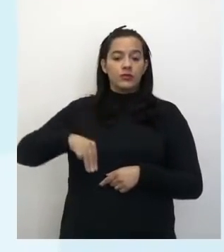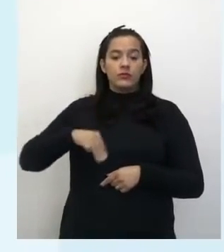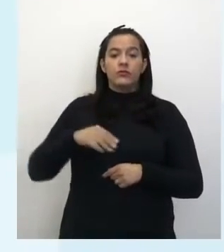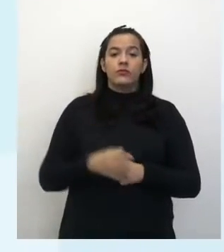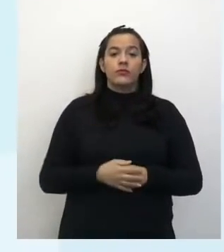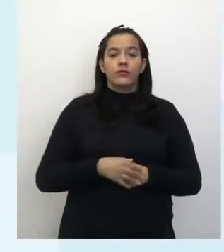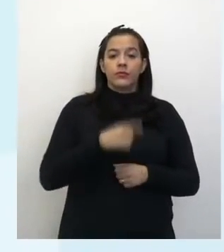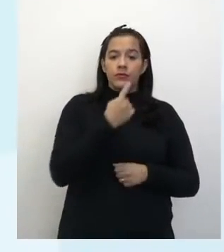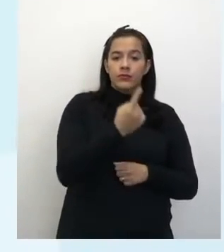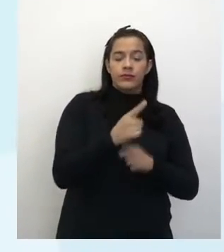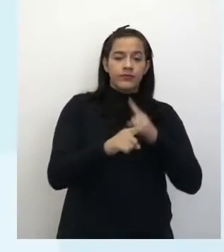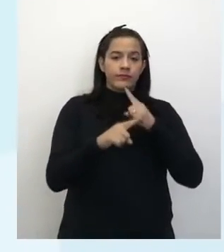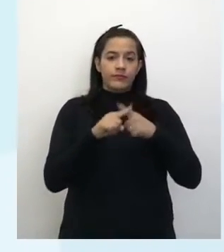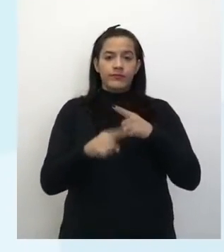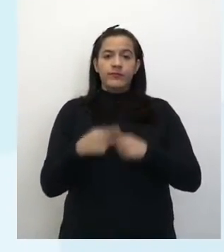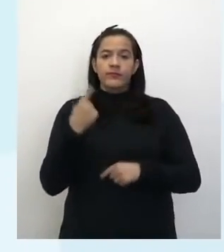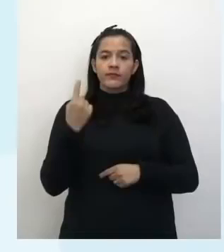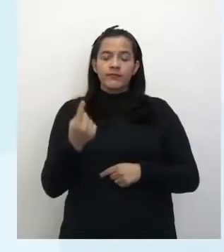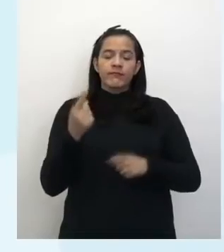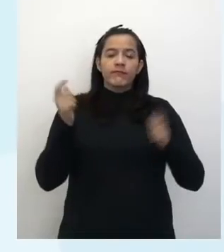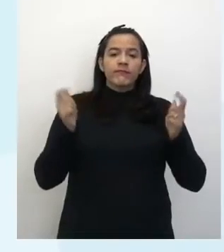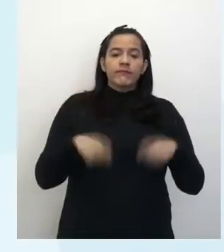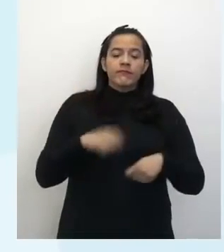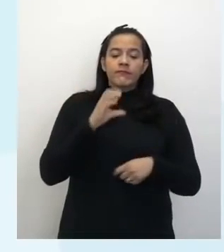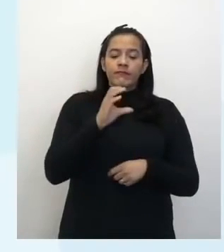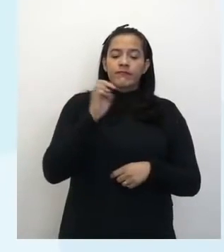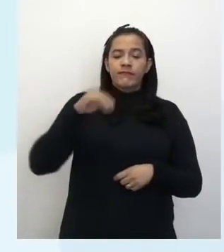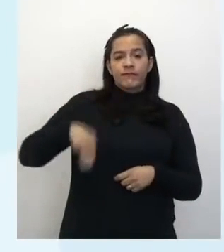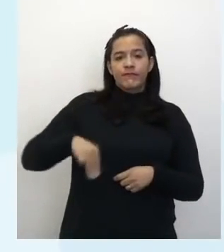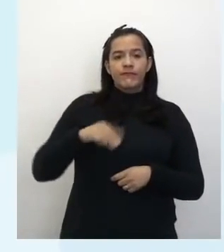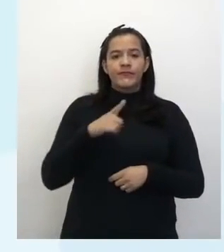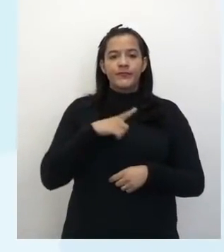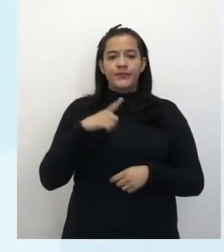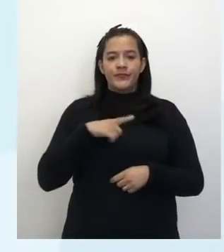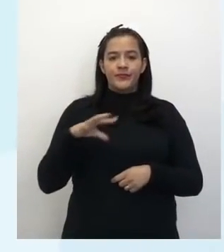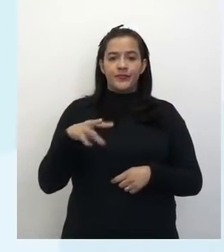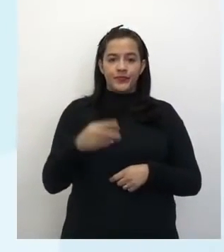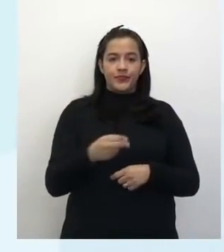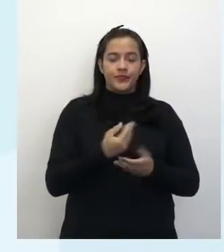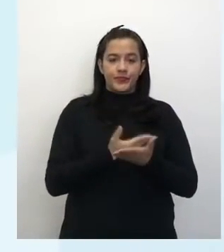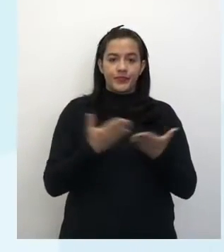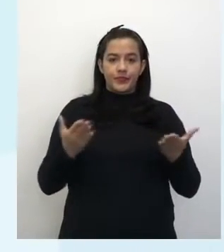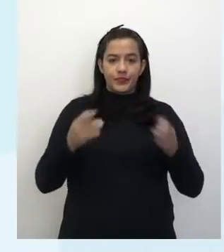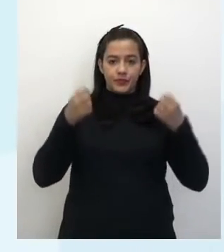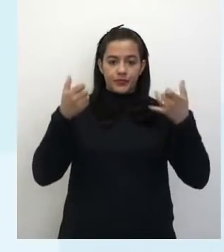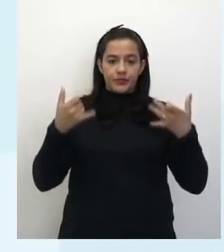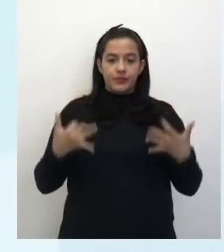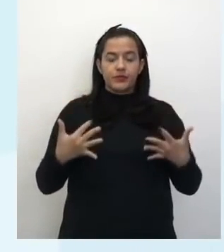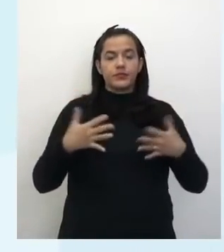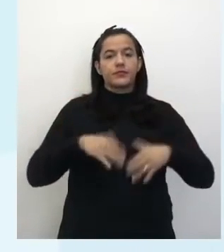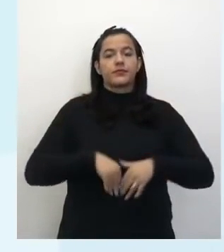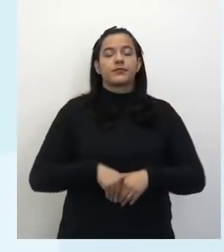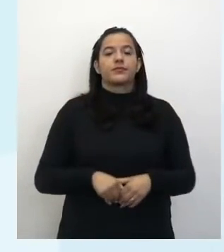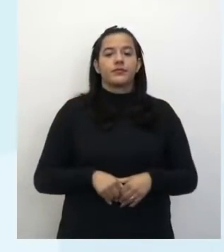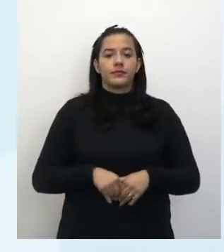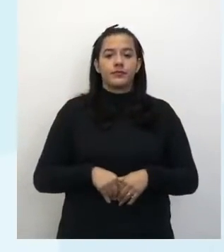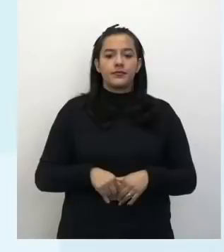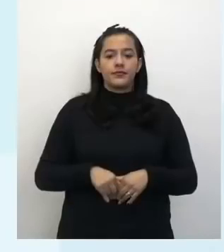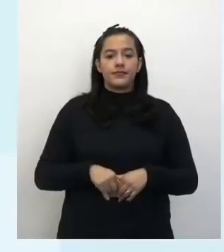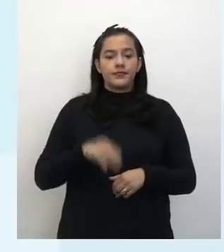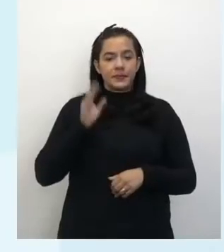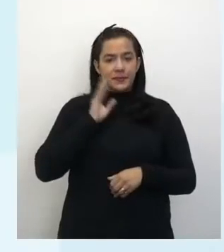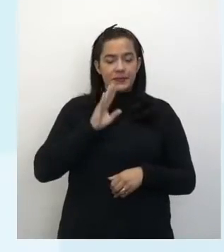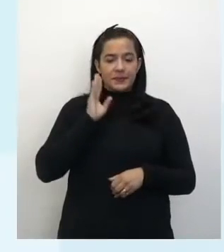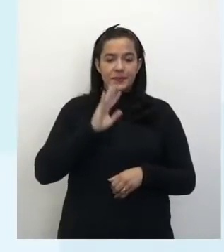1 dá 1, centímetro vezes centímetro, 1 centímetro quadrado. Olha aí, muito